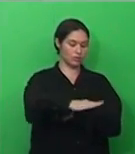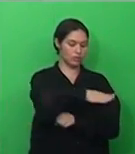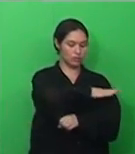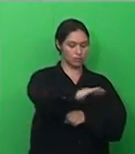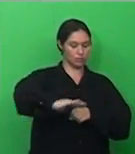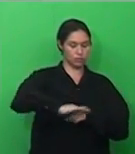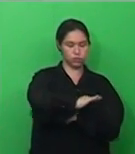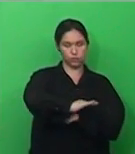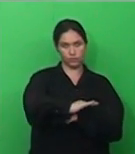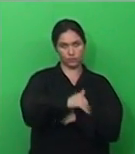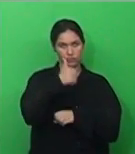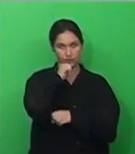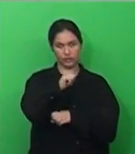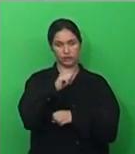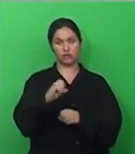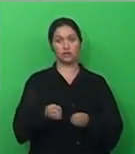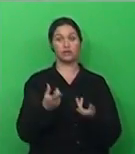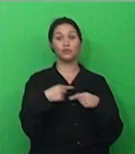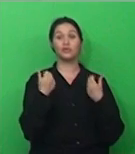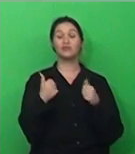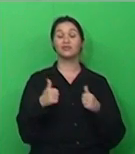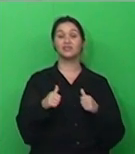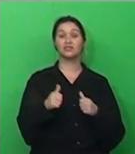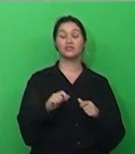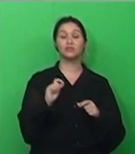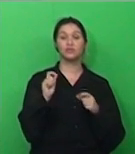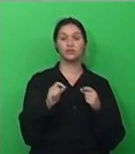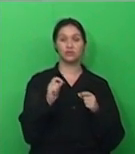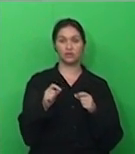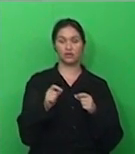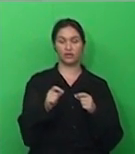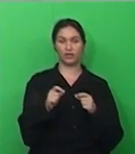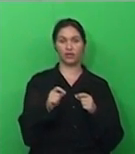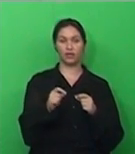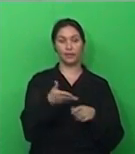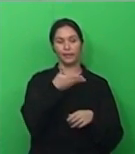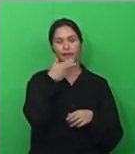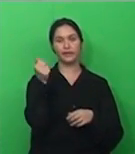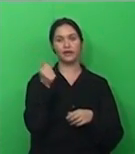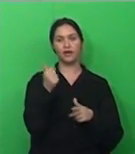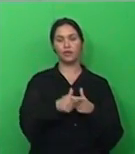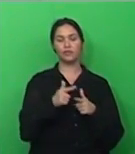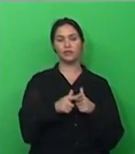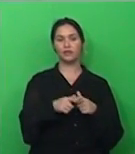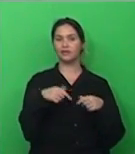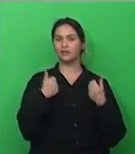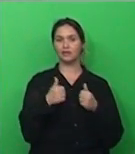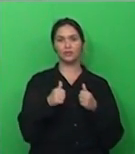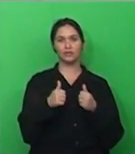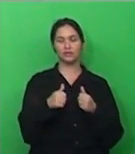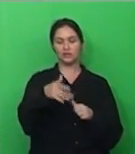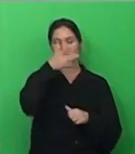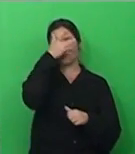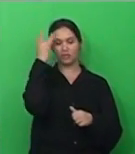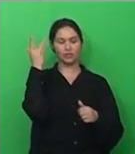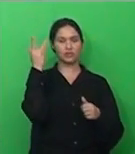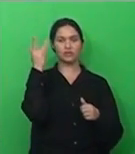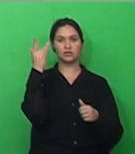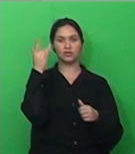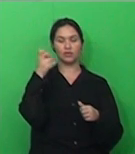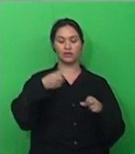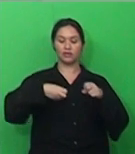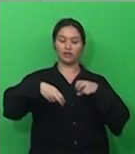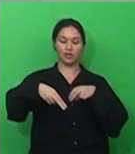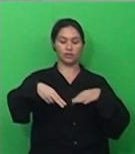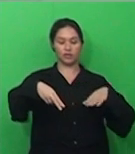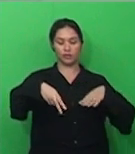nós precisamos, mais uma vez, ver as pessoas se acidentarem, ver as pessoas se machucarem, ver as pessoas sendo atropeladas para se preocupar.